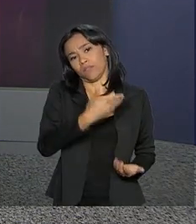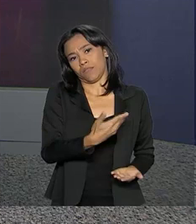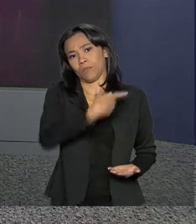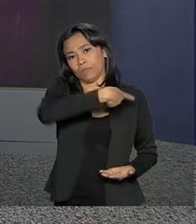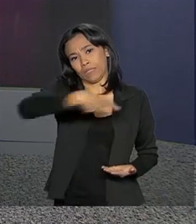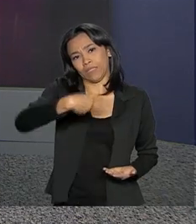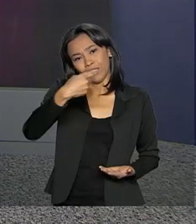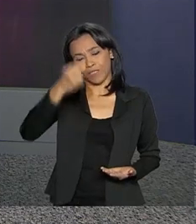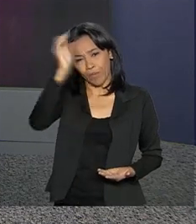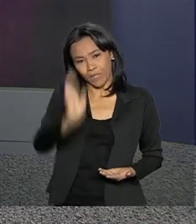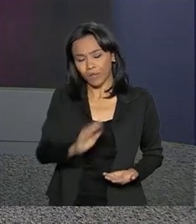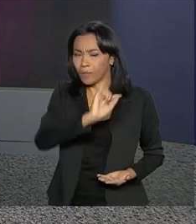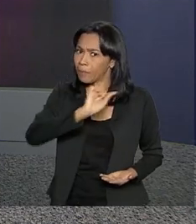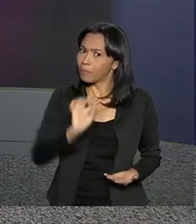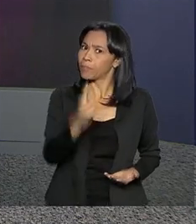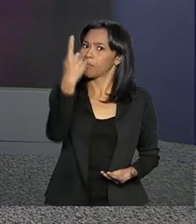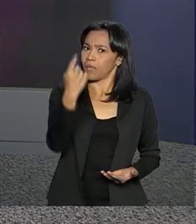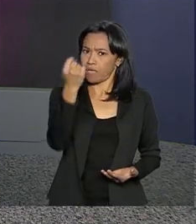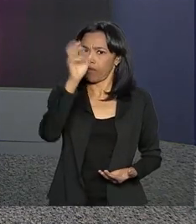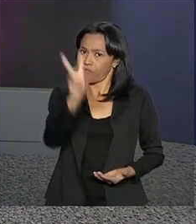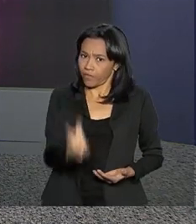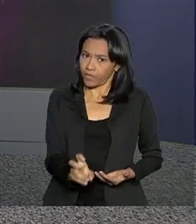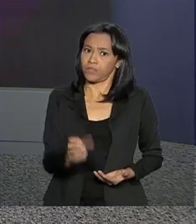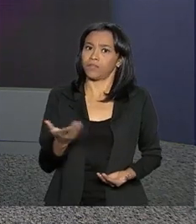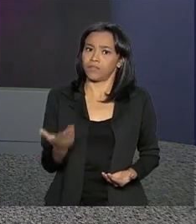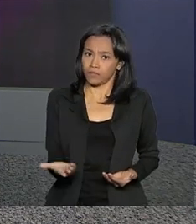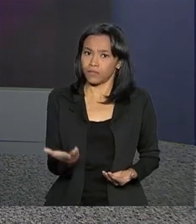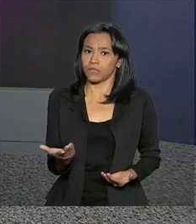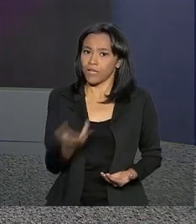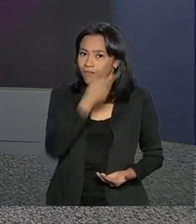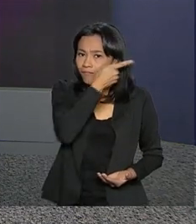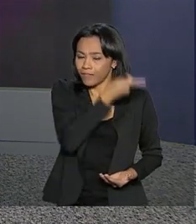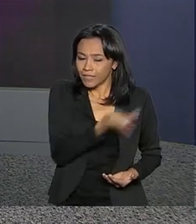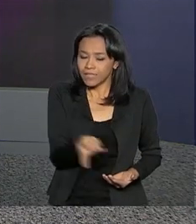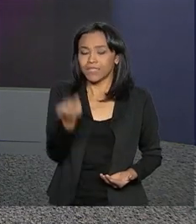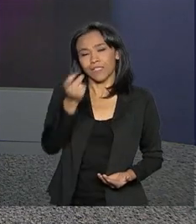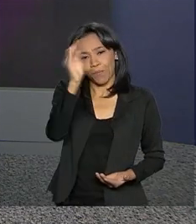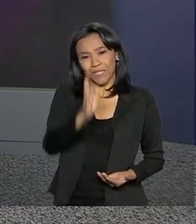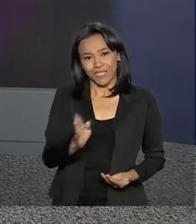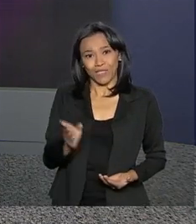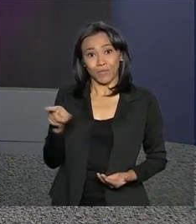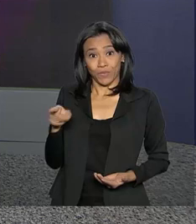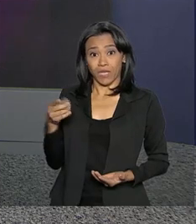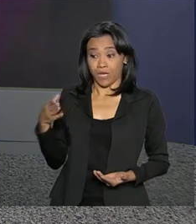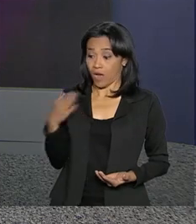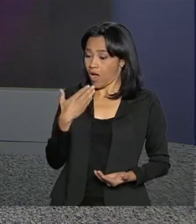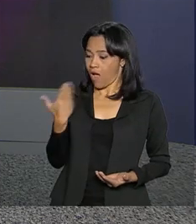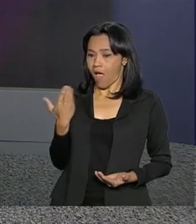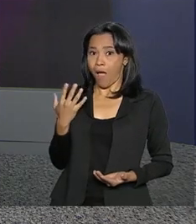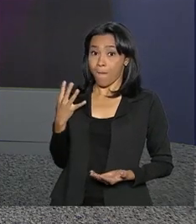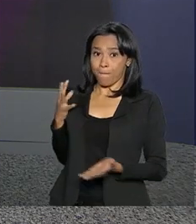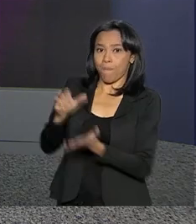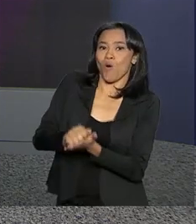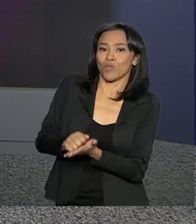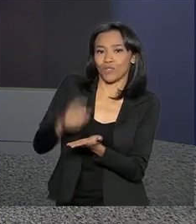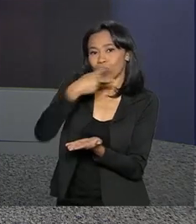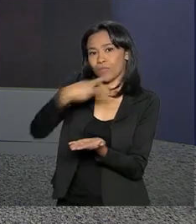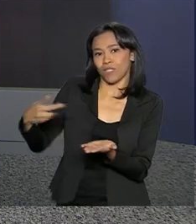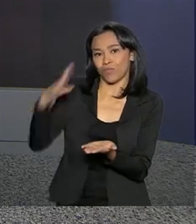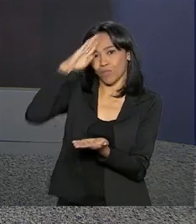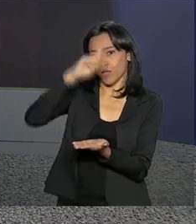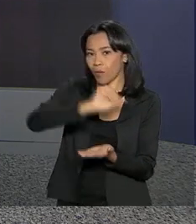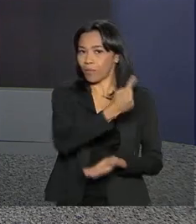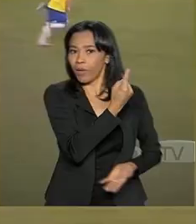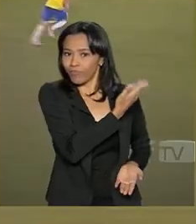Brasil. É a primeira vez que um chefe de Estado estrangeiro visita o Brasil logo após a posse do presidente Jair Bolsonaro.